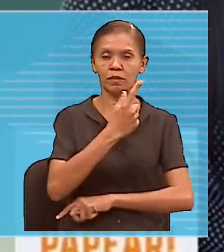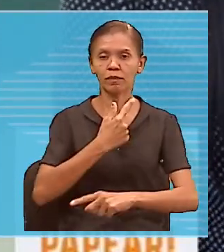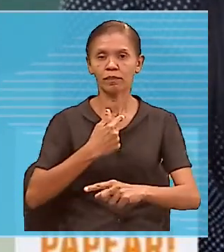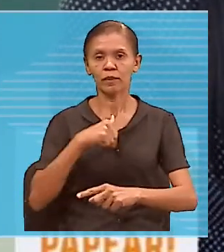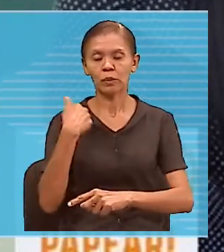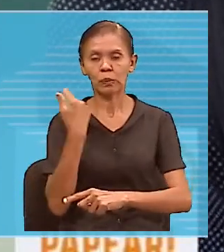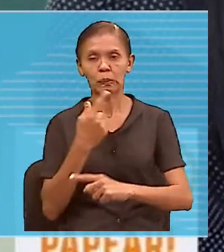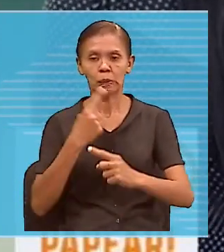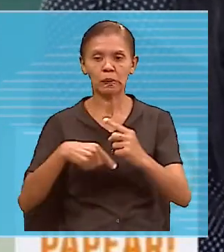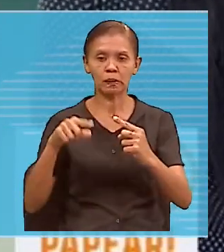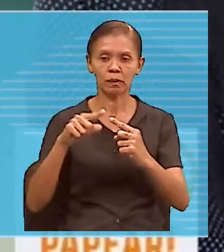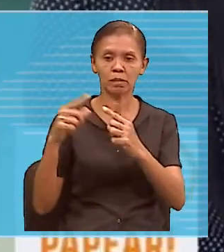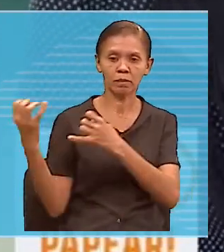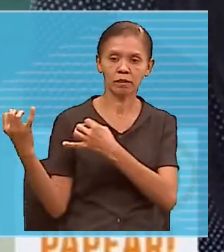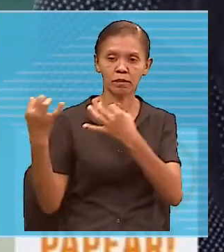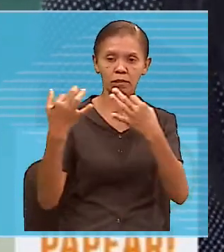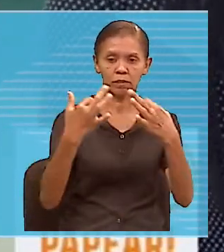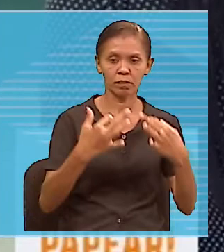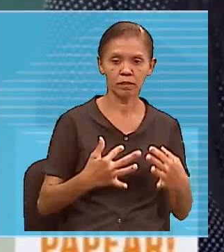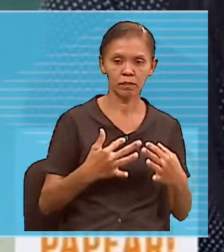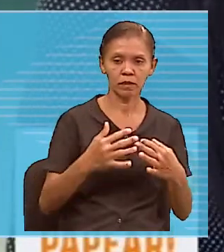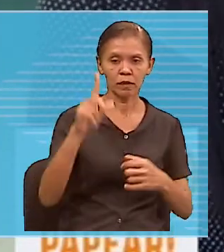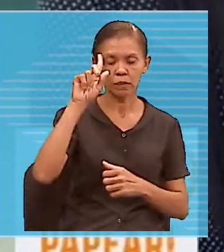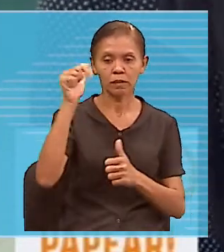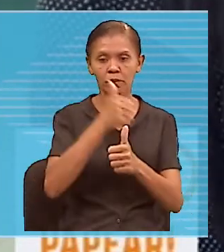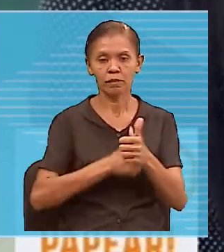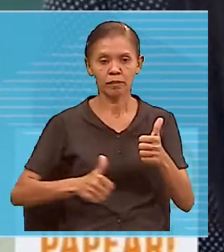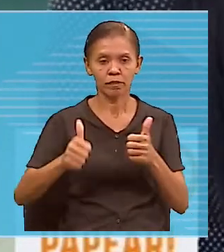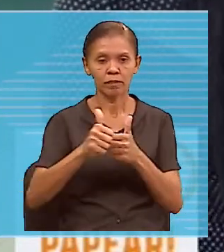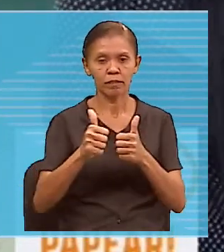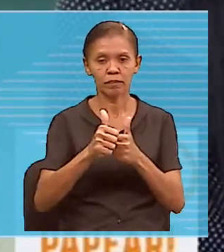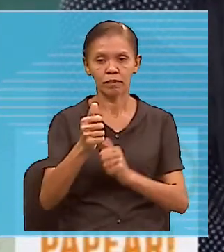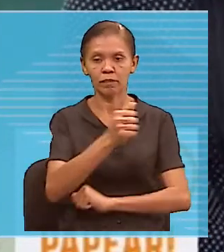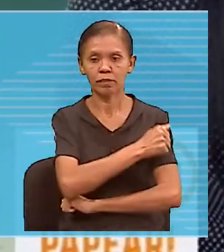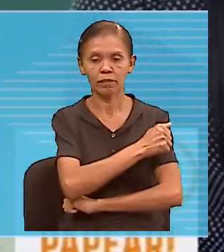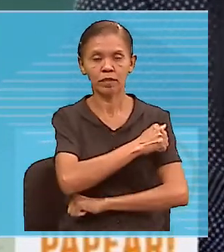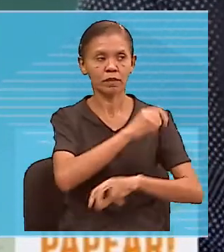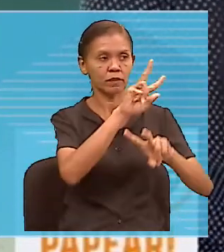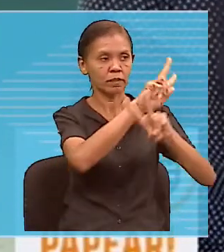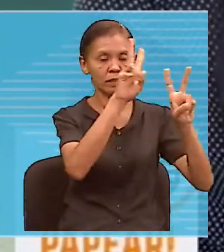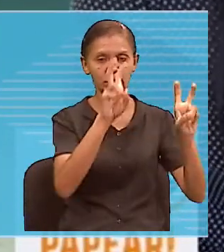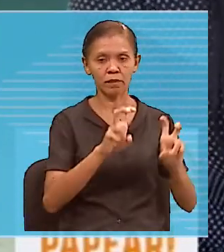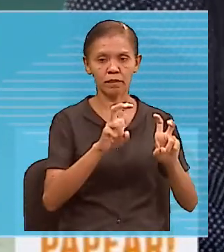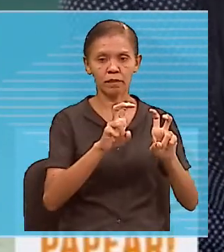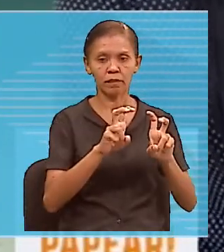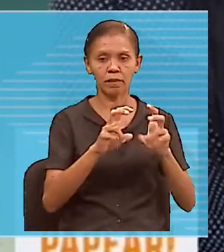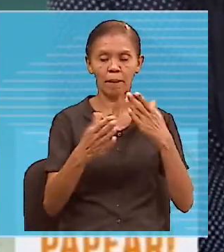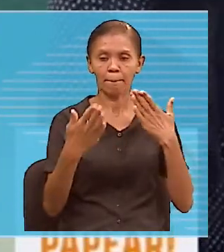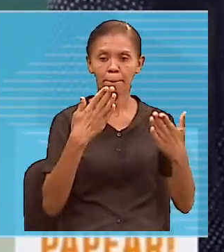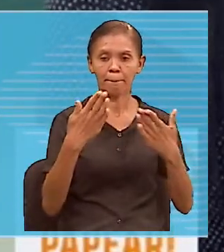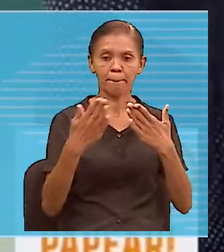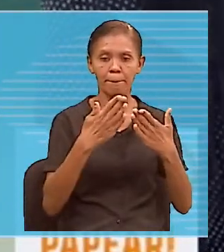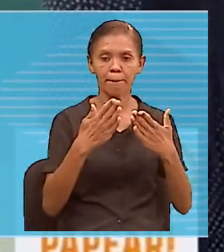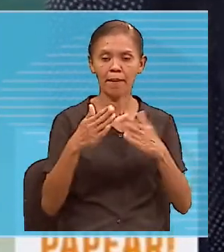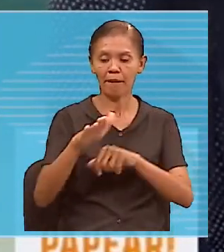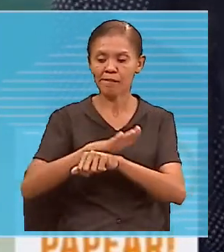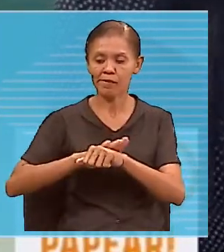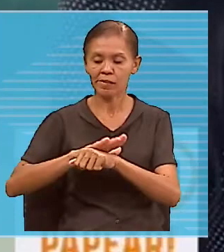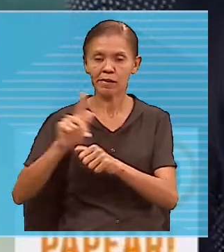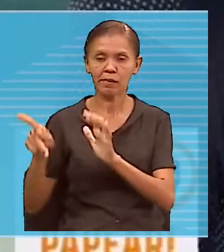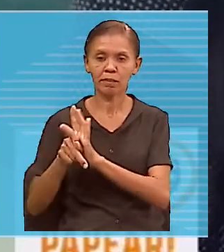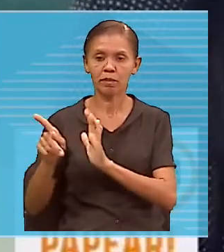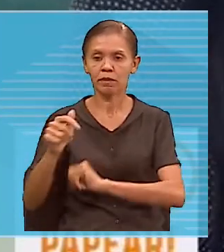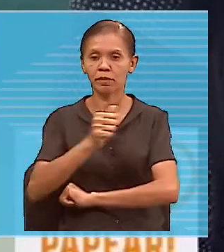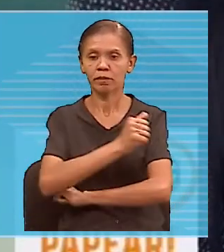dia de papear, a gente falar com o estudante e o estudante que desenvolve projetos aqui na escola. E